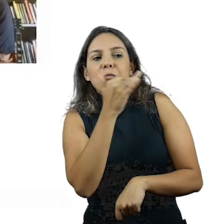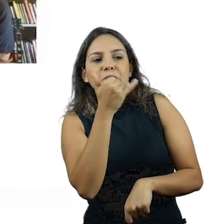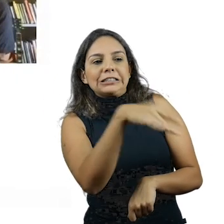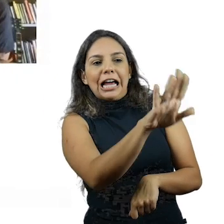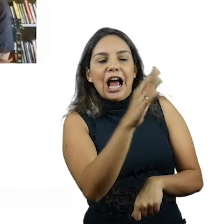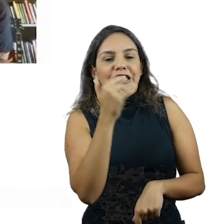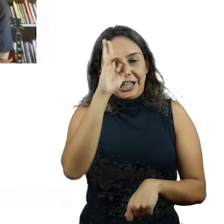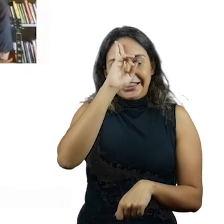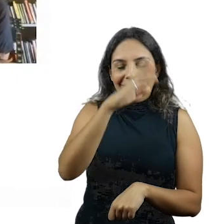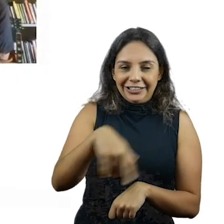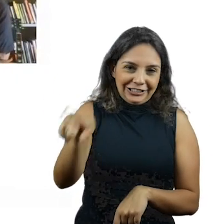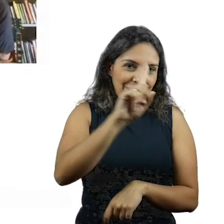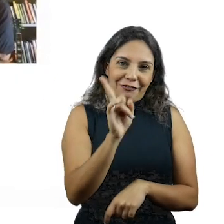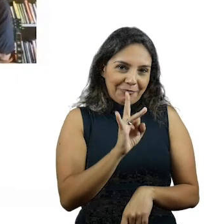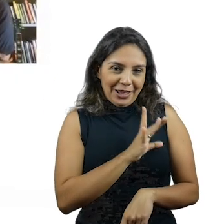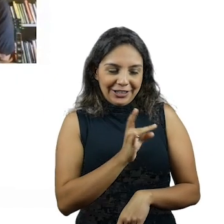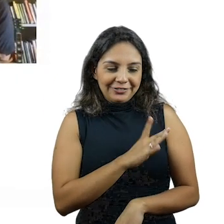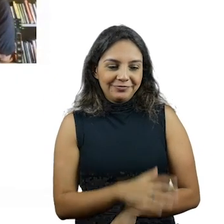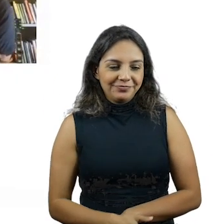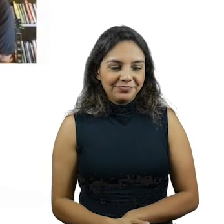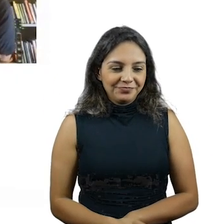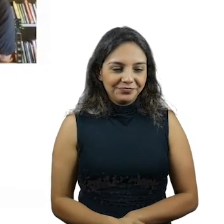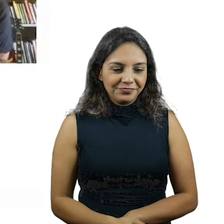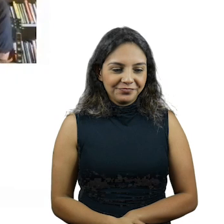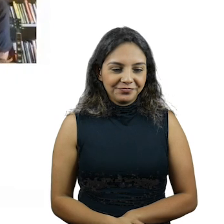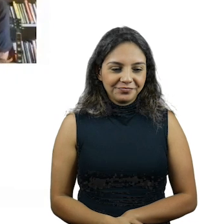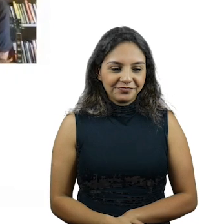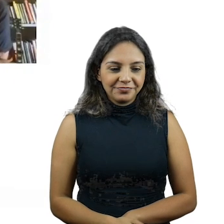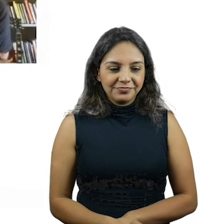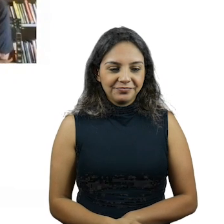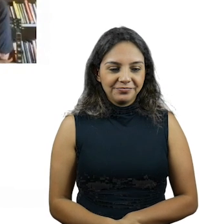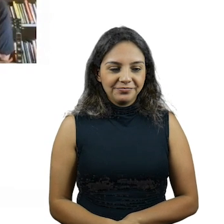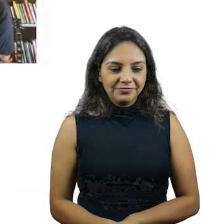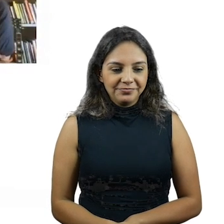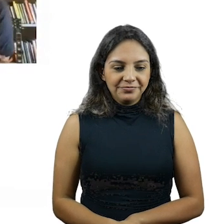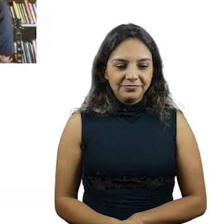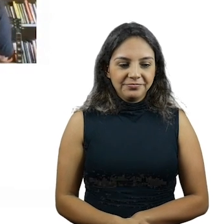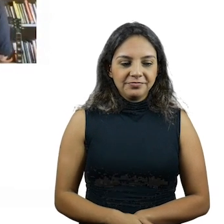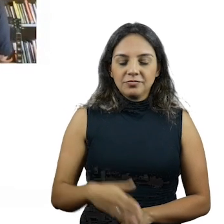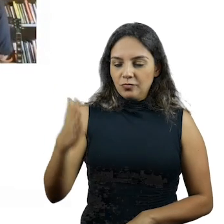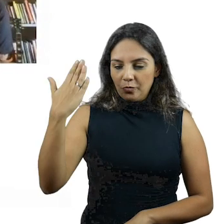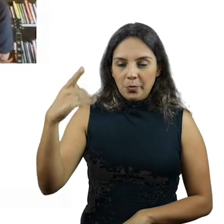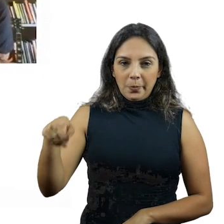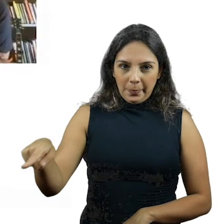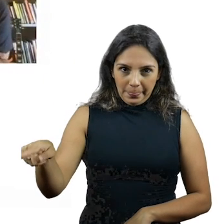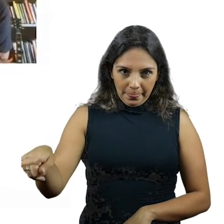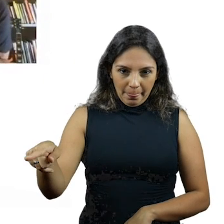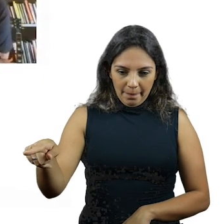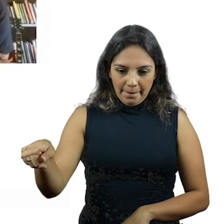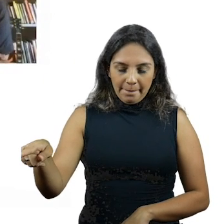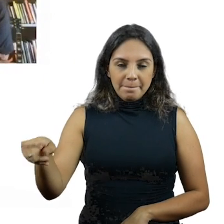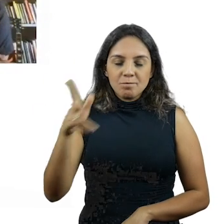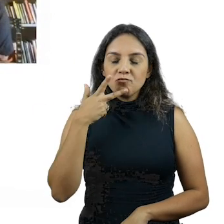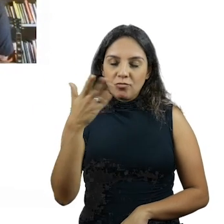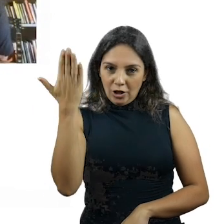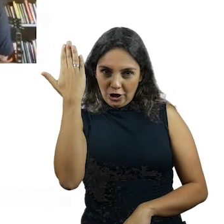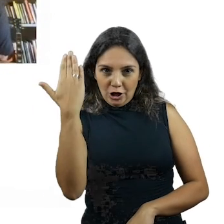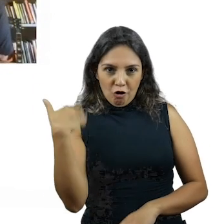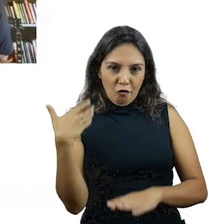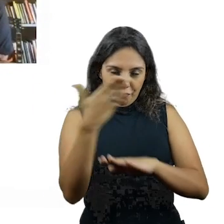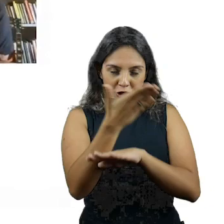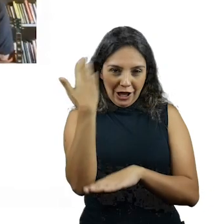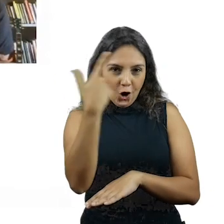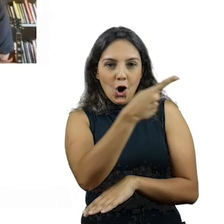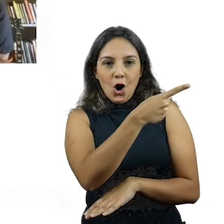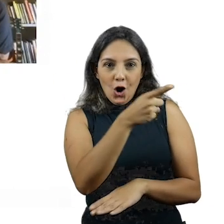jantar. Ninguém. Não vai. Eu lembro que você tinha, naquela vez que a gente ficou no hotel, mas você tinha um motorista que não ficou lá de jeito